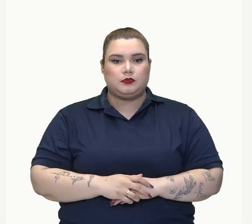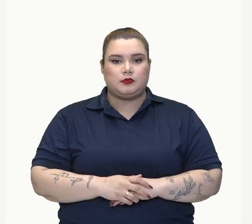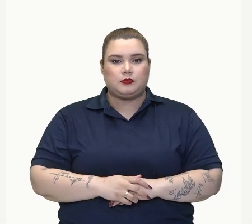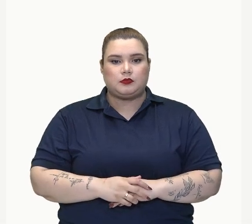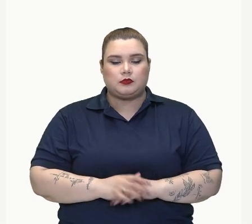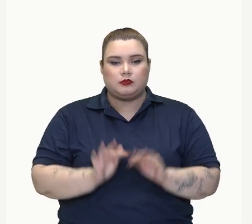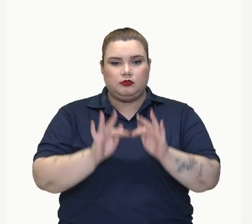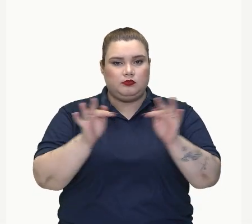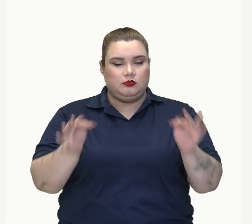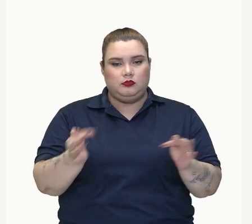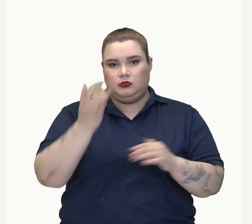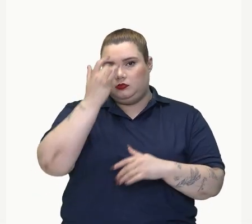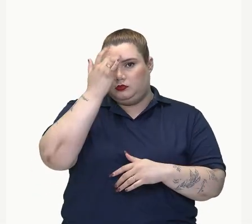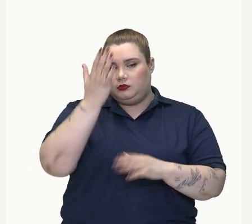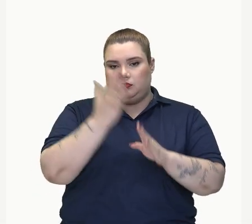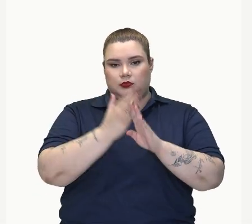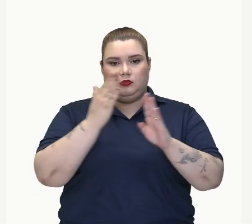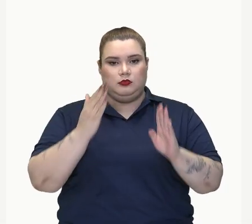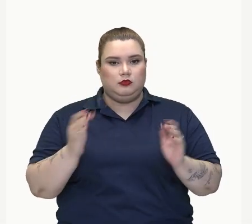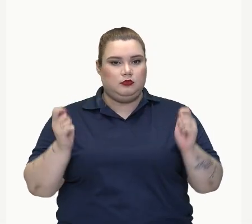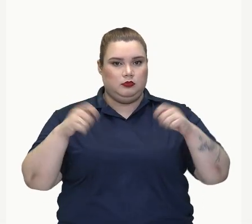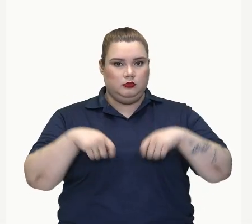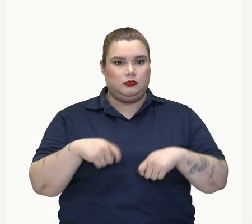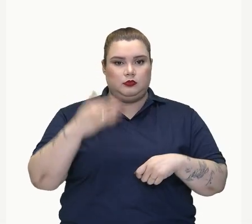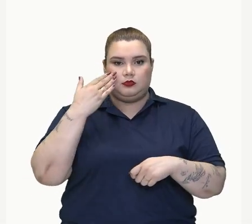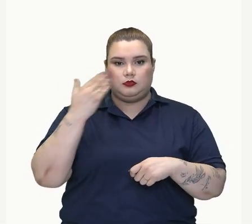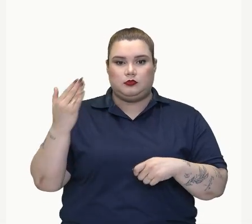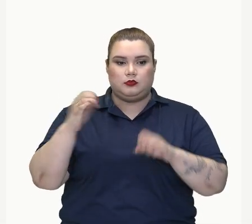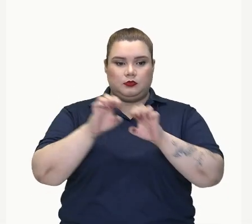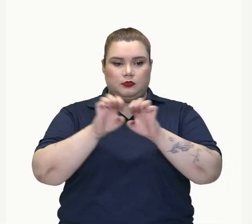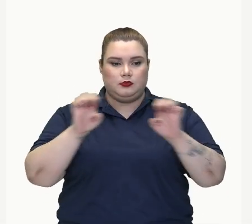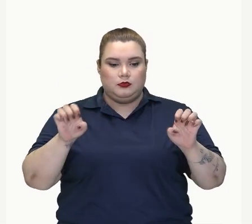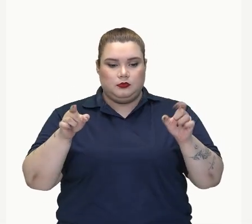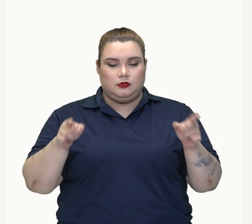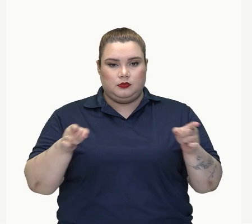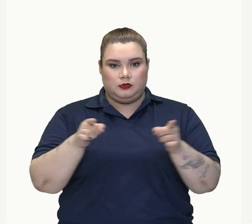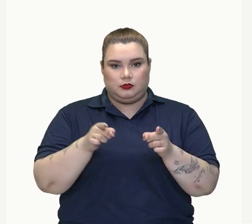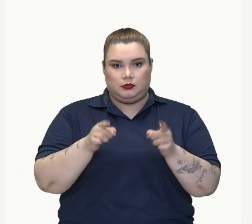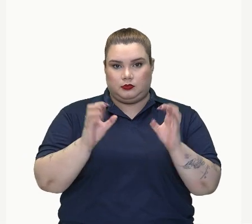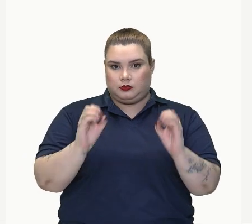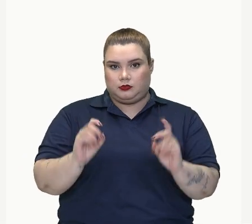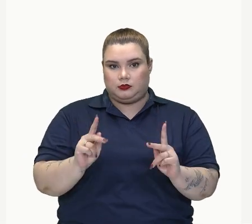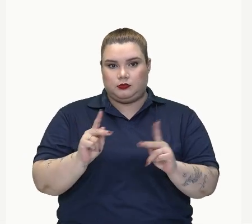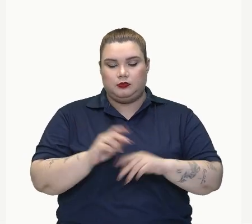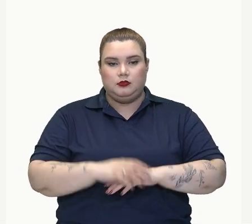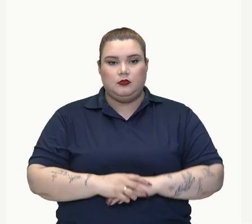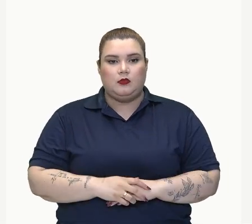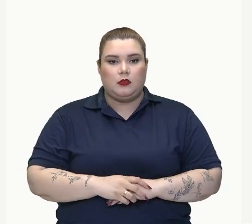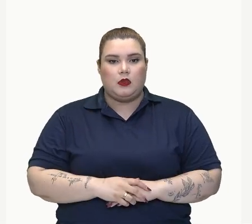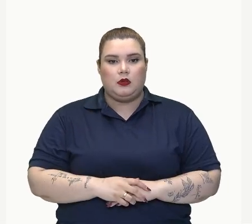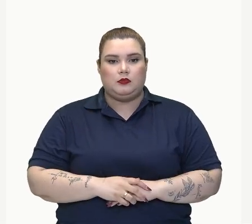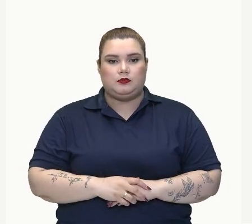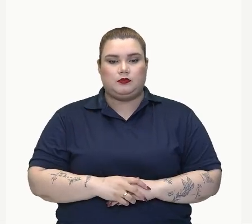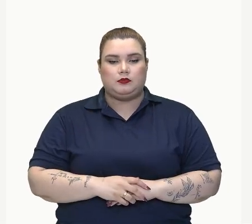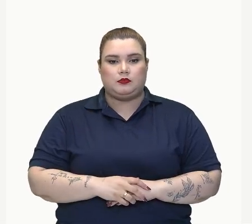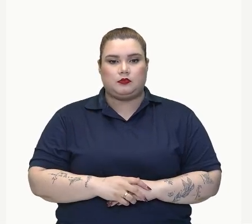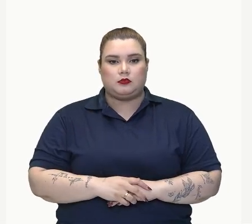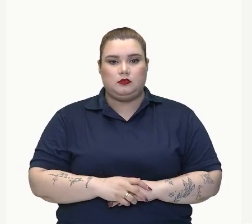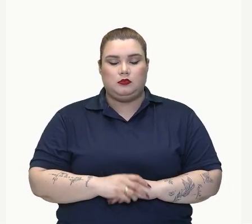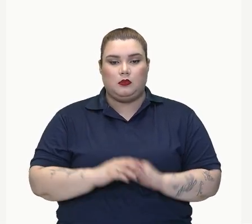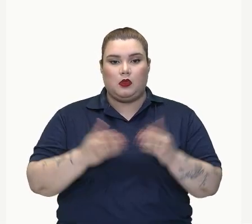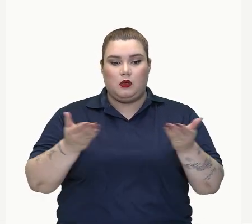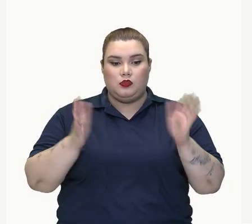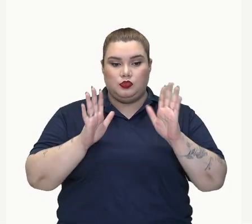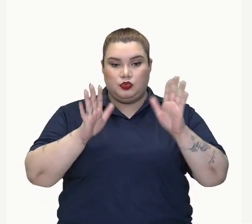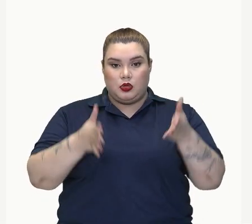simples chegar nessa equação reduzida, ok? Uma vez que a gente tem, então,